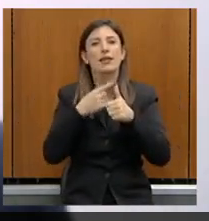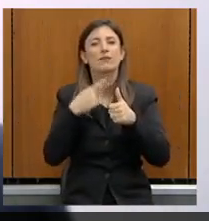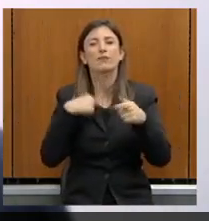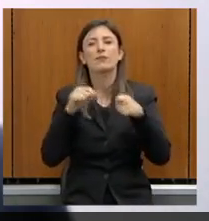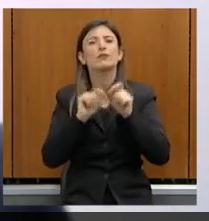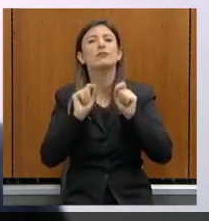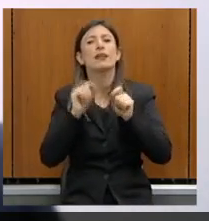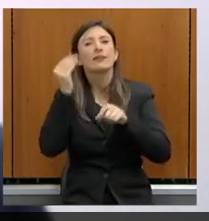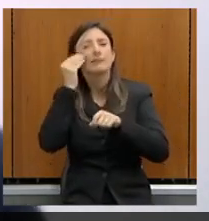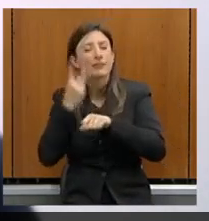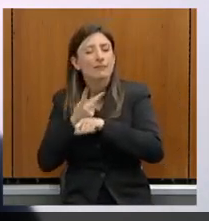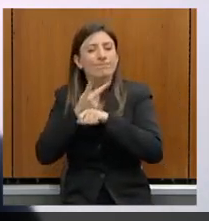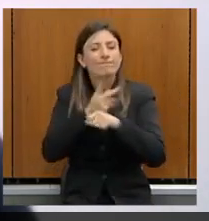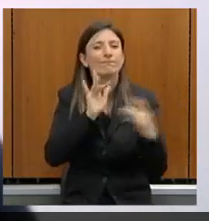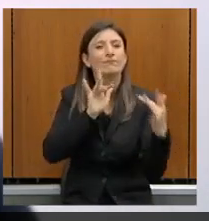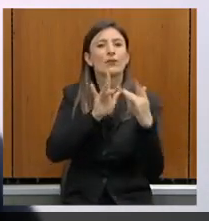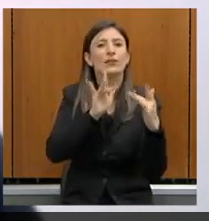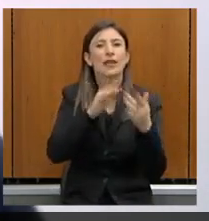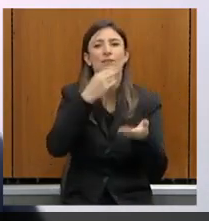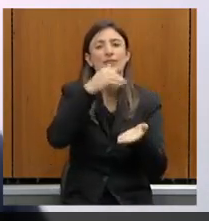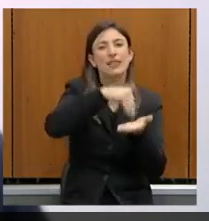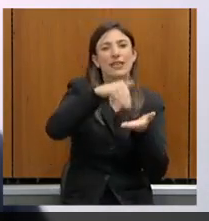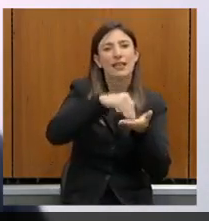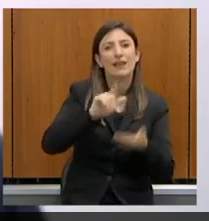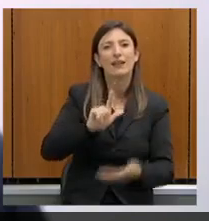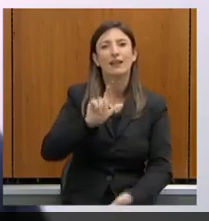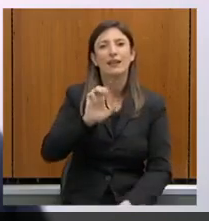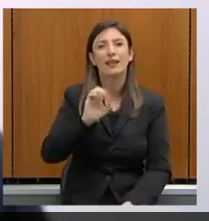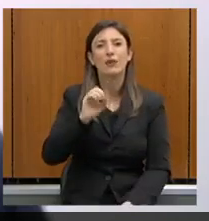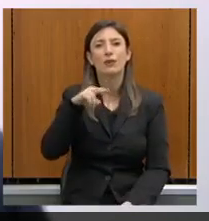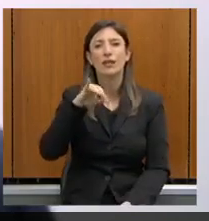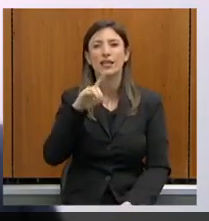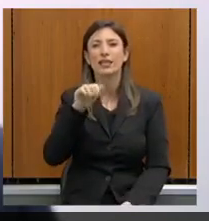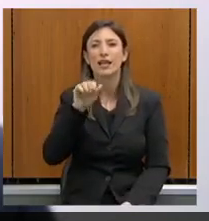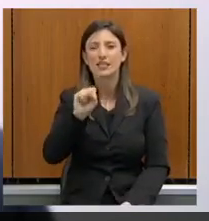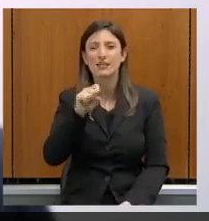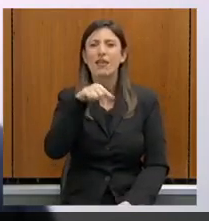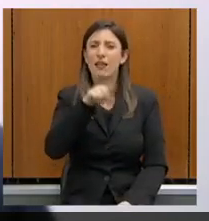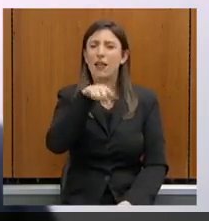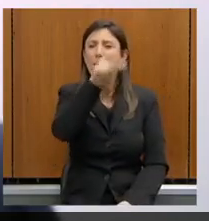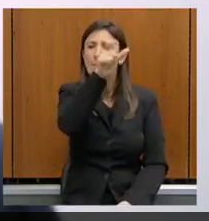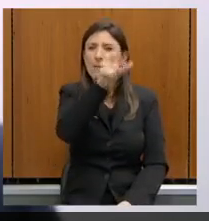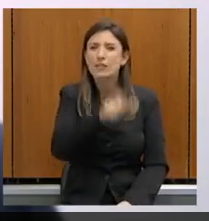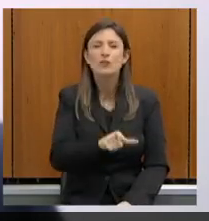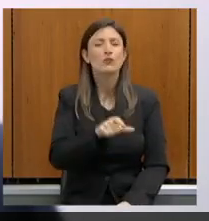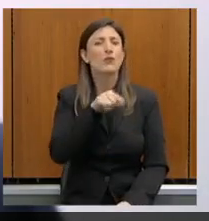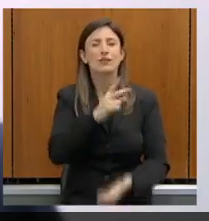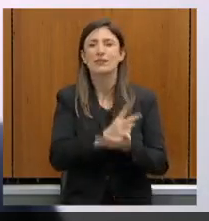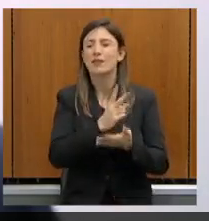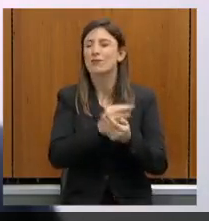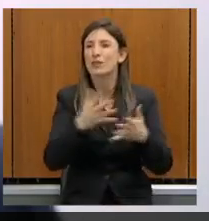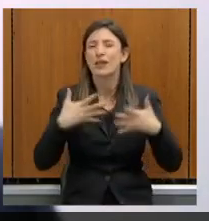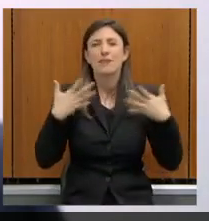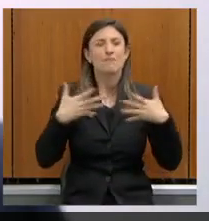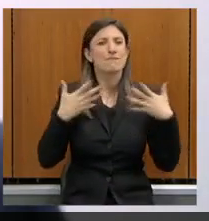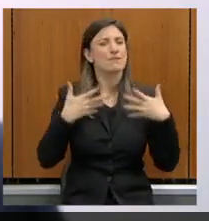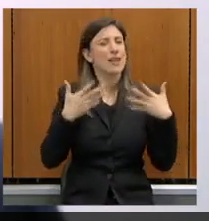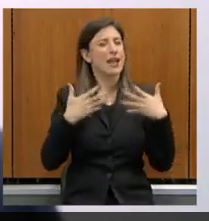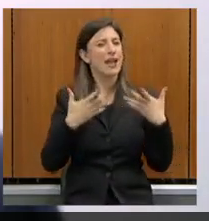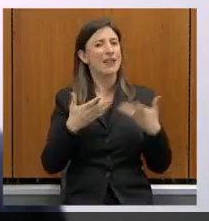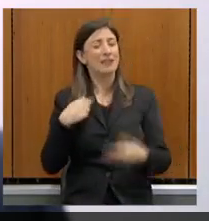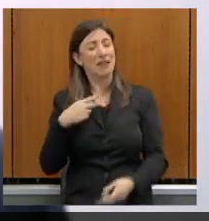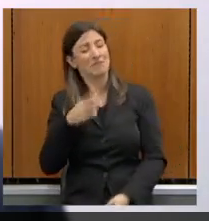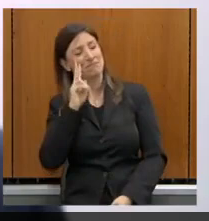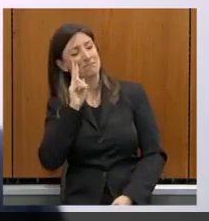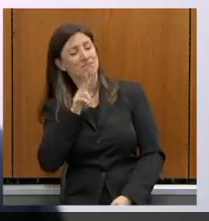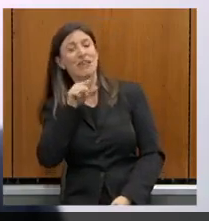secretário. secretário Leônidas e realmente uma pessoa que está imbuída, está animada. A gente sente o ânimo do cidadão quando ele